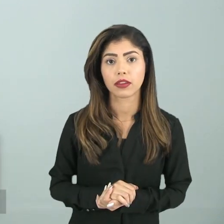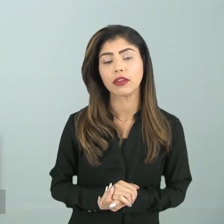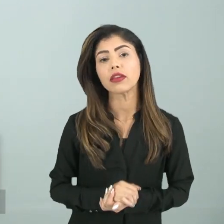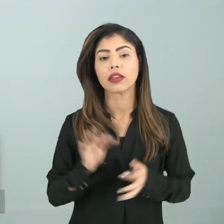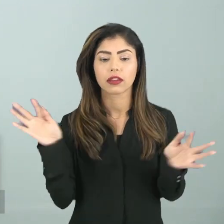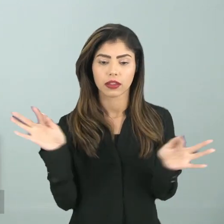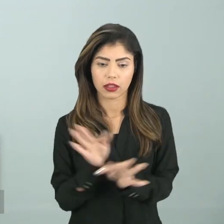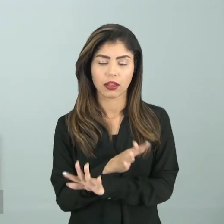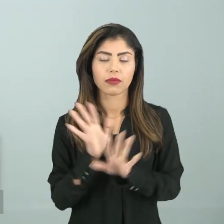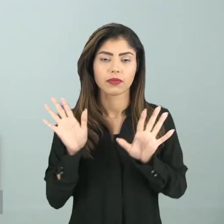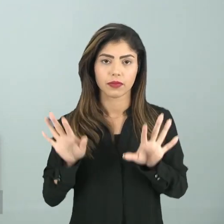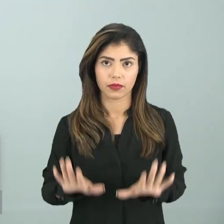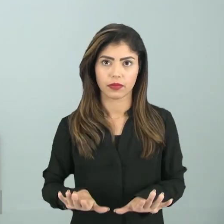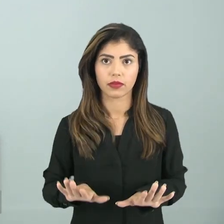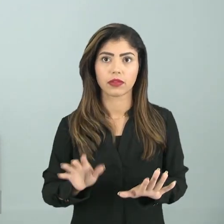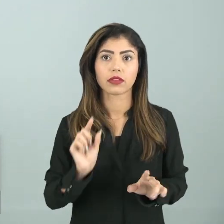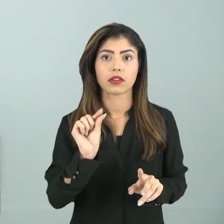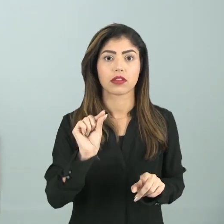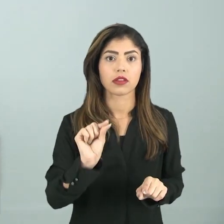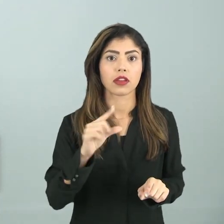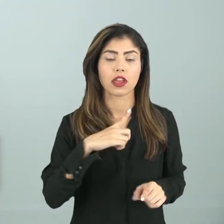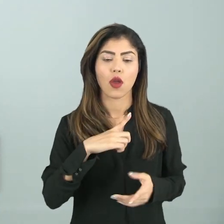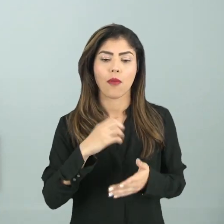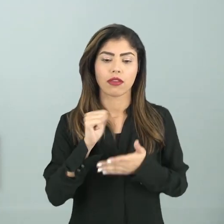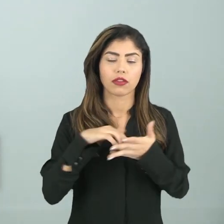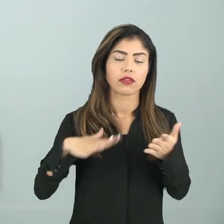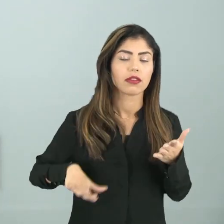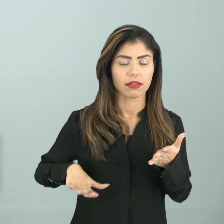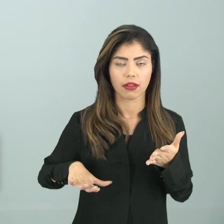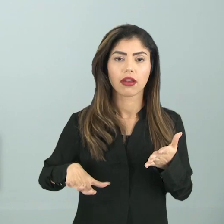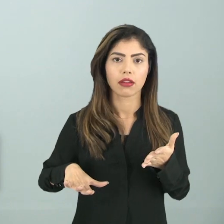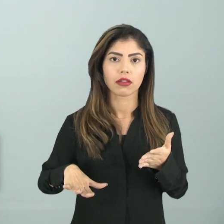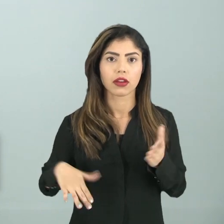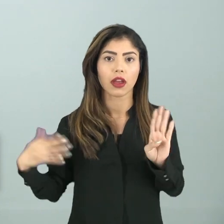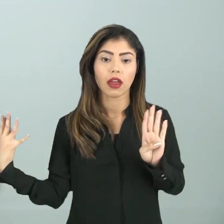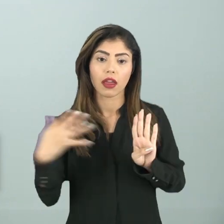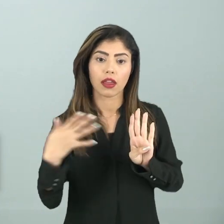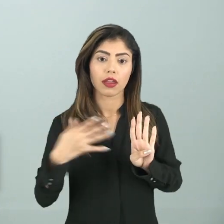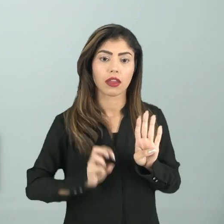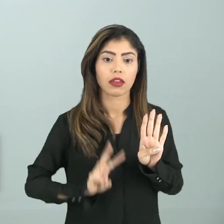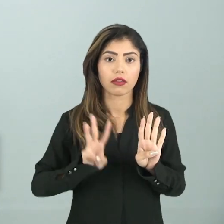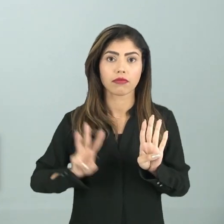nós ficamos por aqui, tá? E temos mais atividade no nosso portal